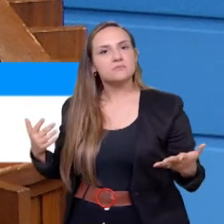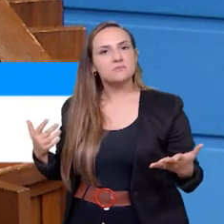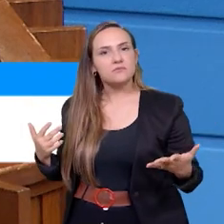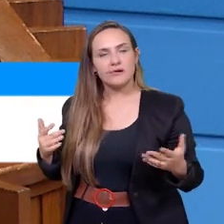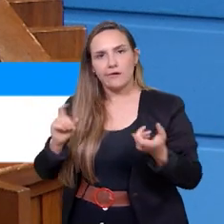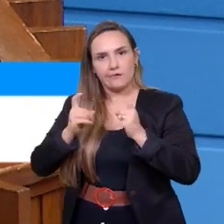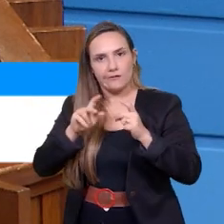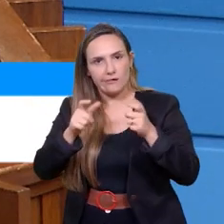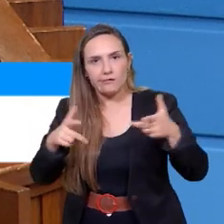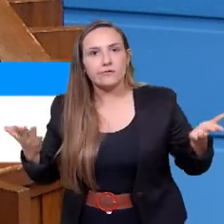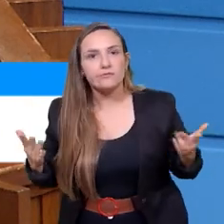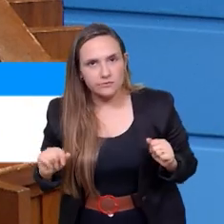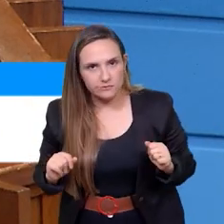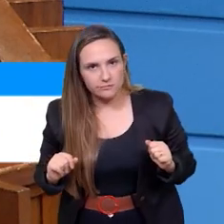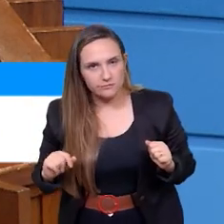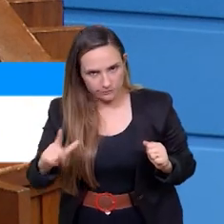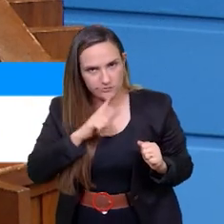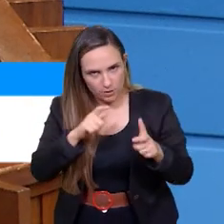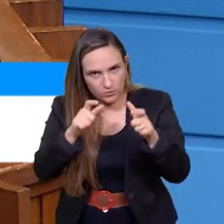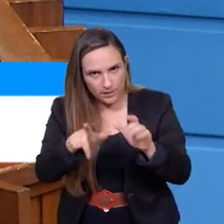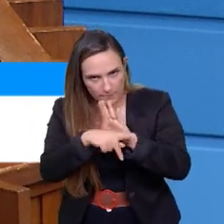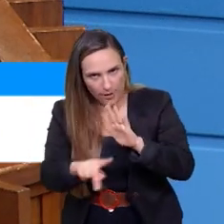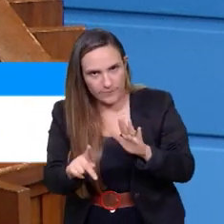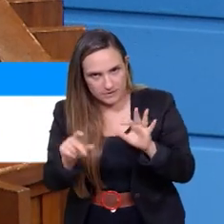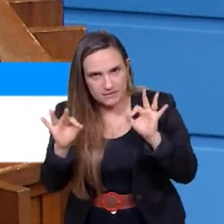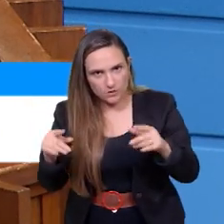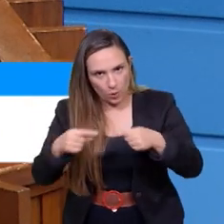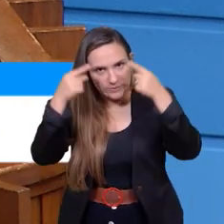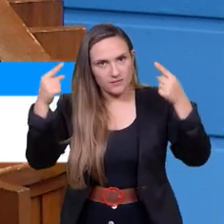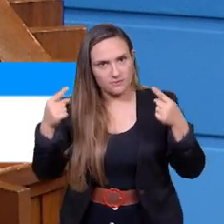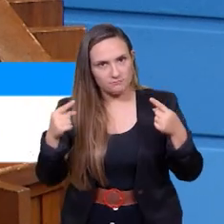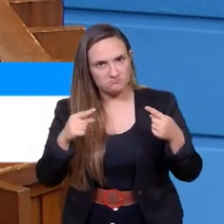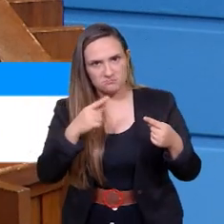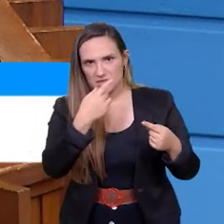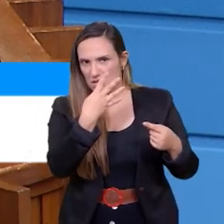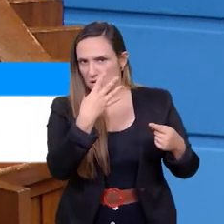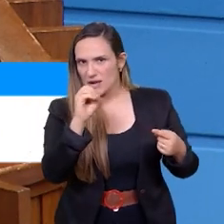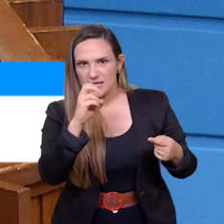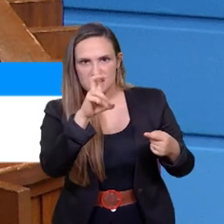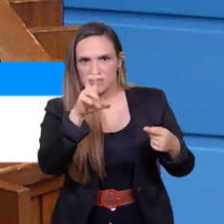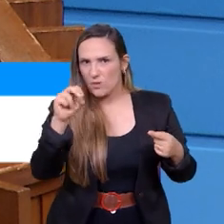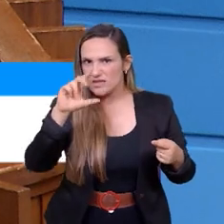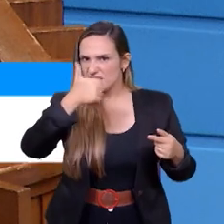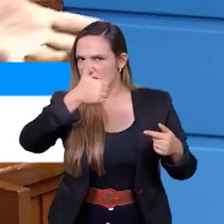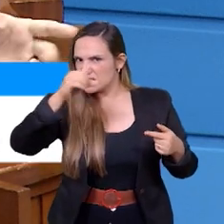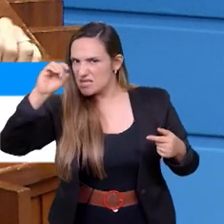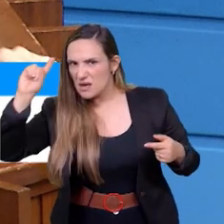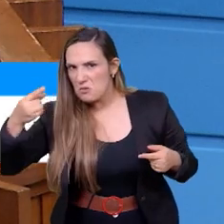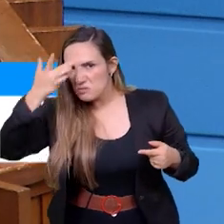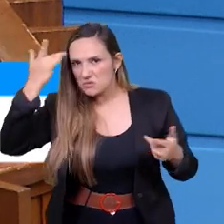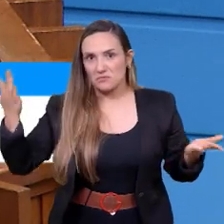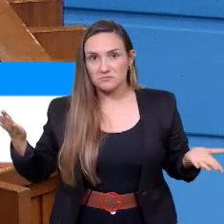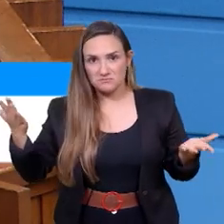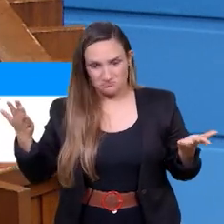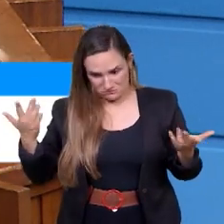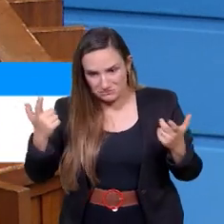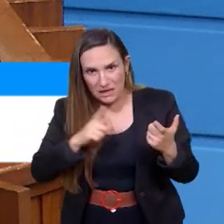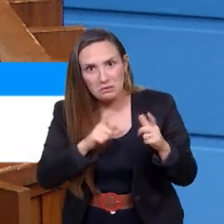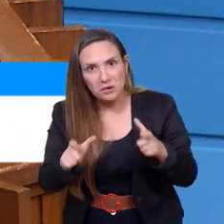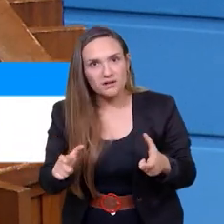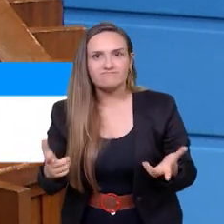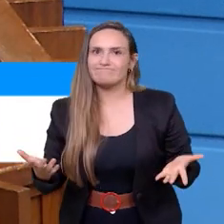aonde é que essas pessoas vão se reunir onde que elas vão se aglomerar onde cabe 40 50 100 mil pessoas